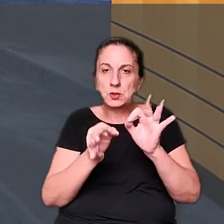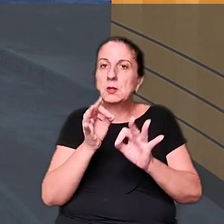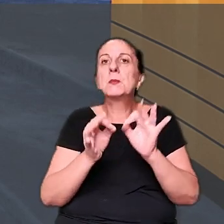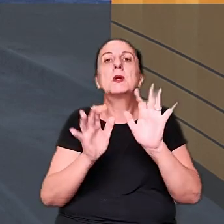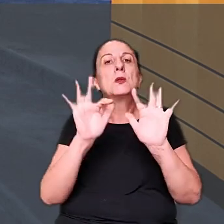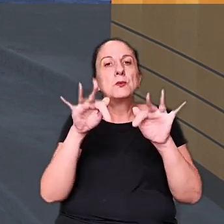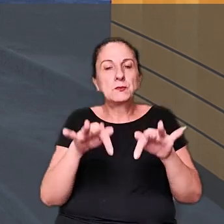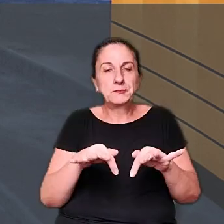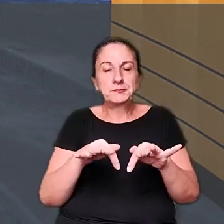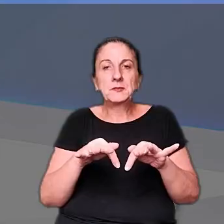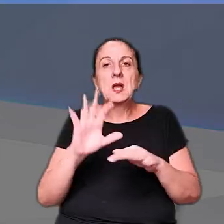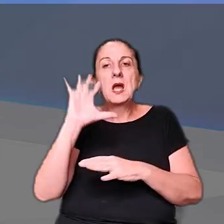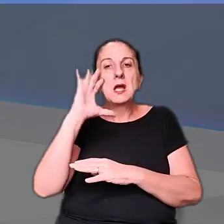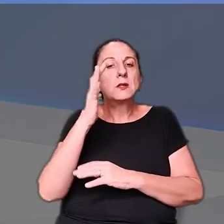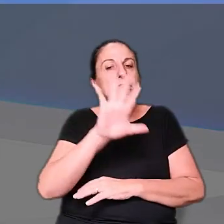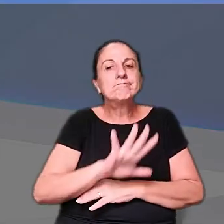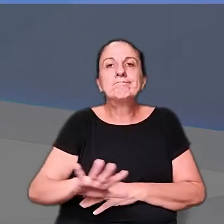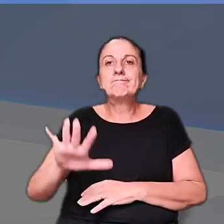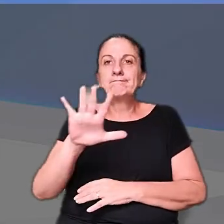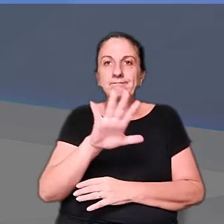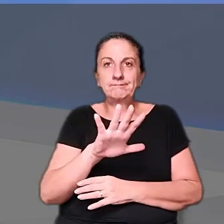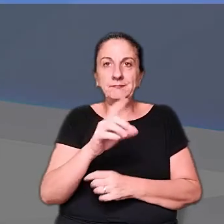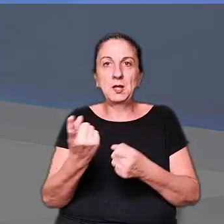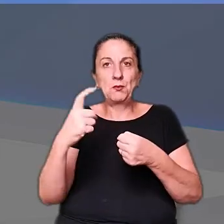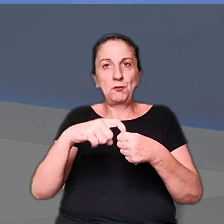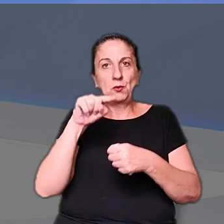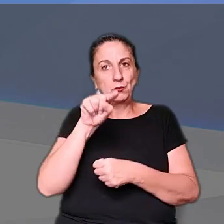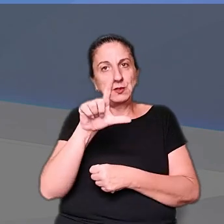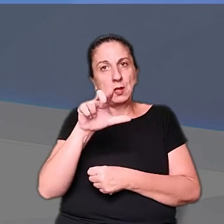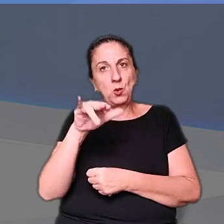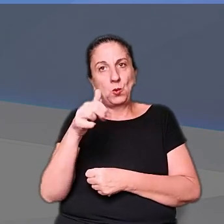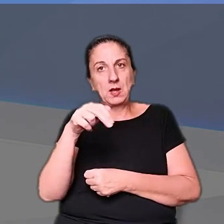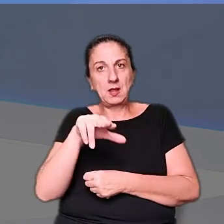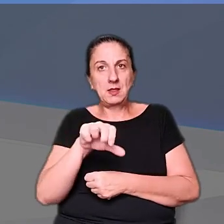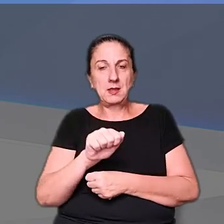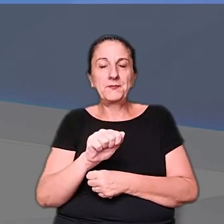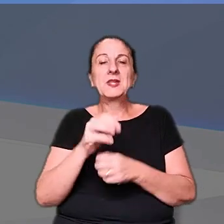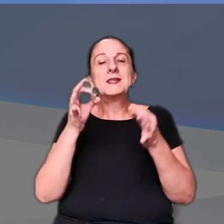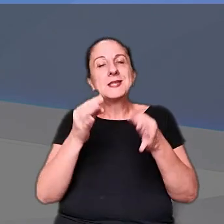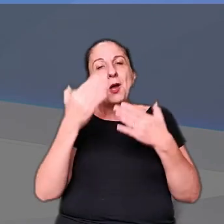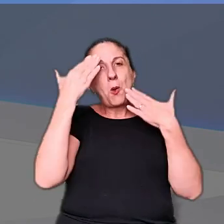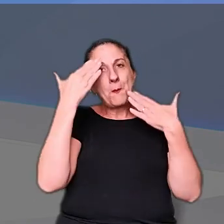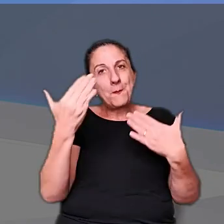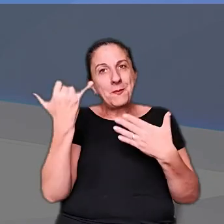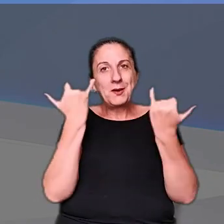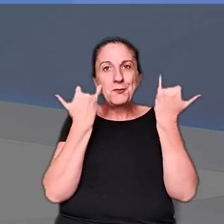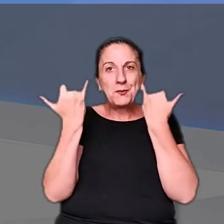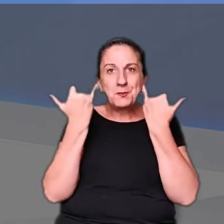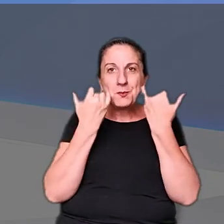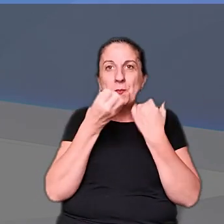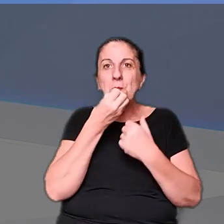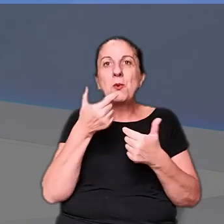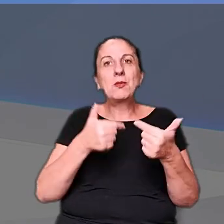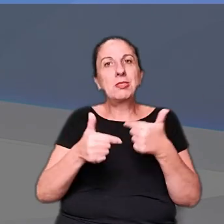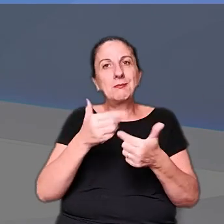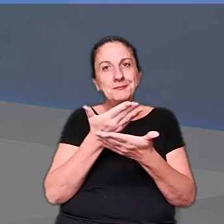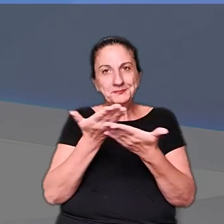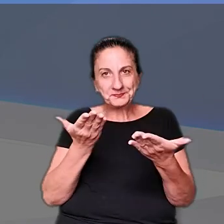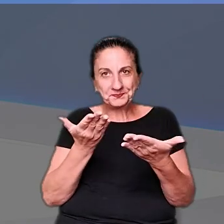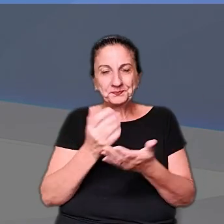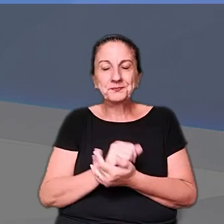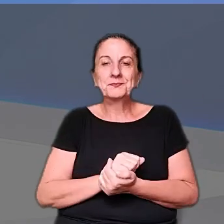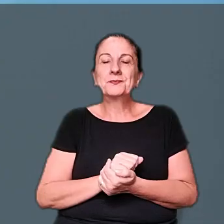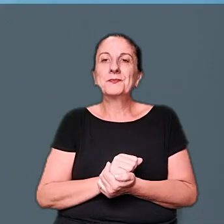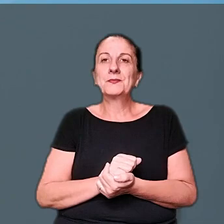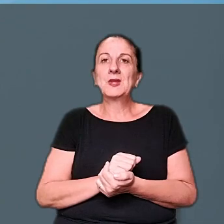julgamento da ação rescisória. A decisão foi unânime. Volto com você, Luana. Tá certo, Rafael. Muito obrigada pelas informações. Bom trabalho para